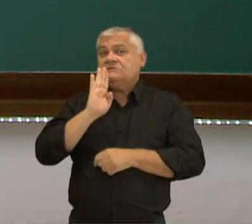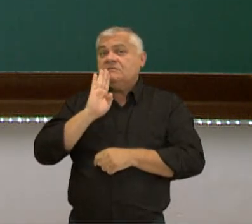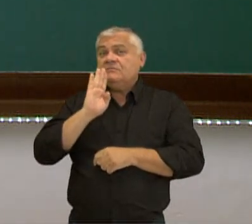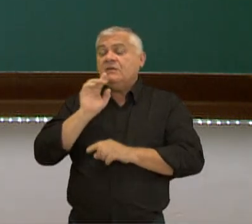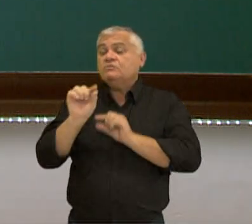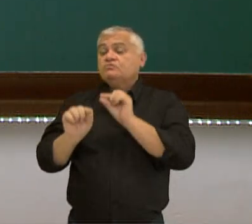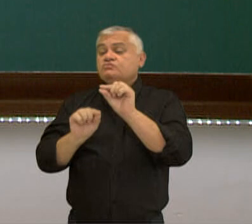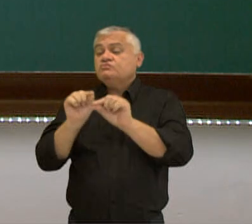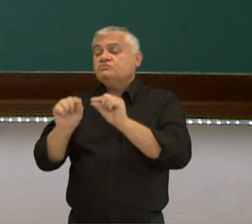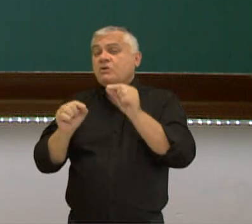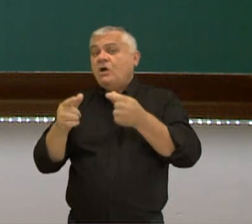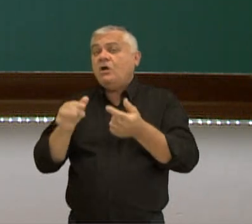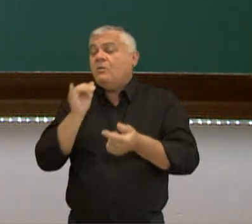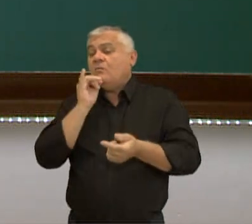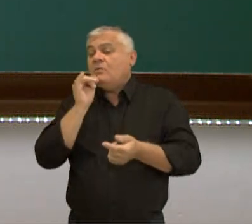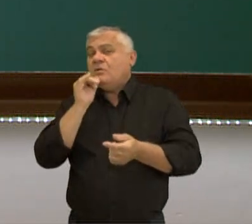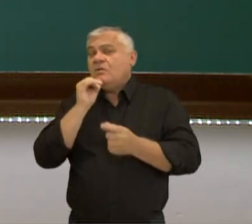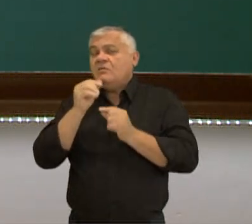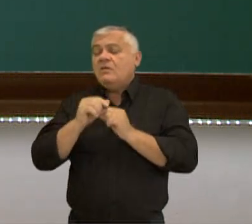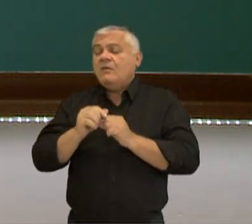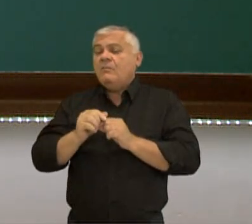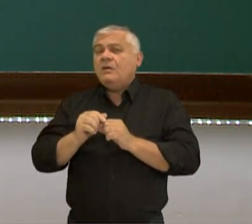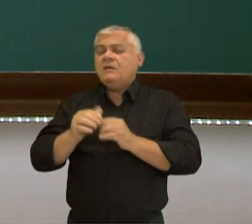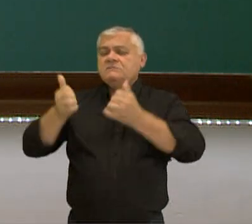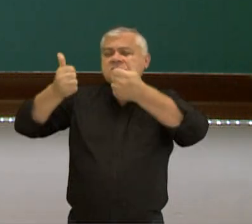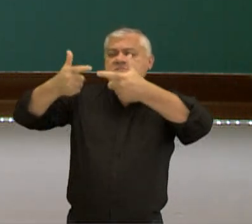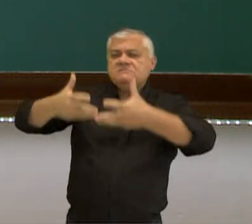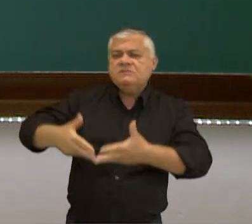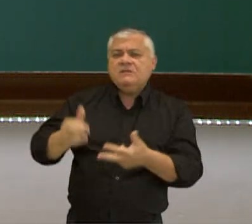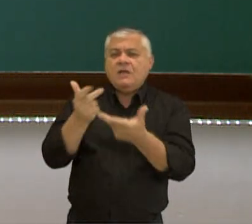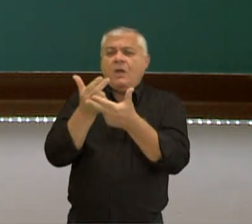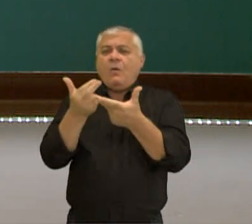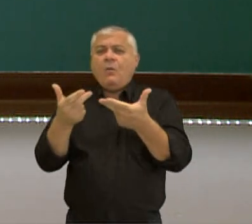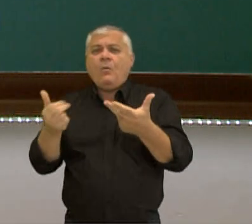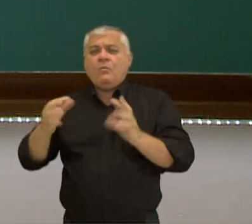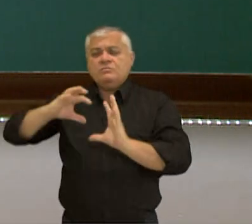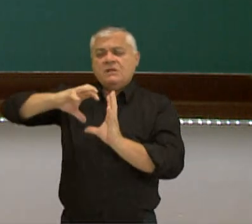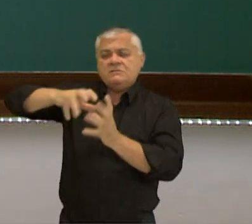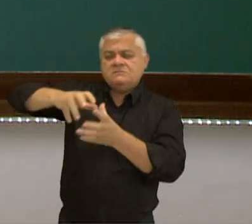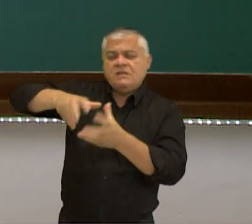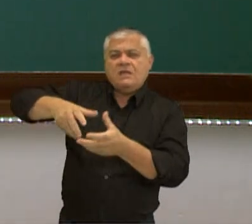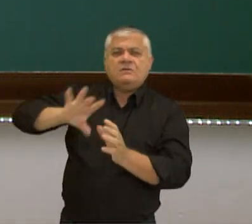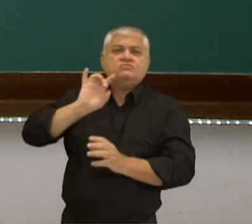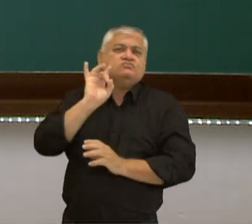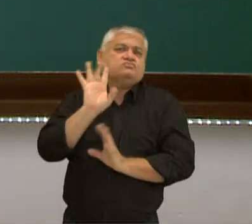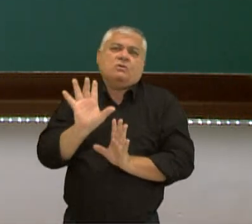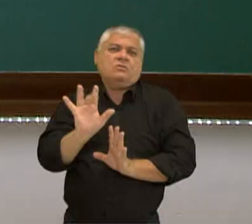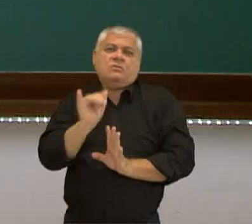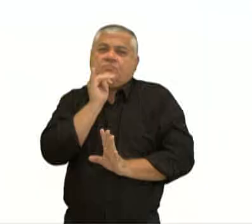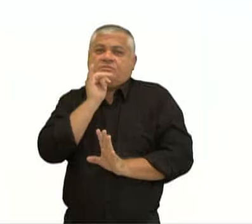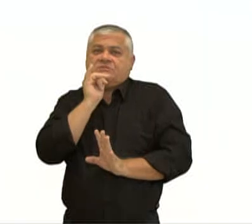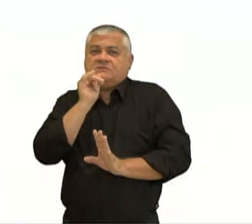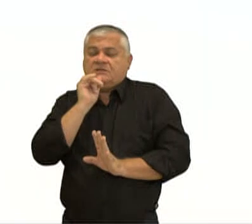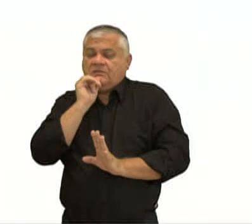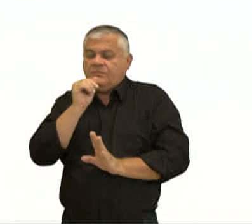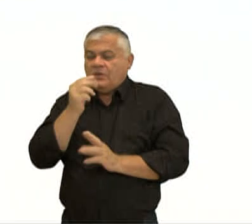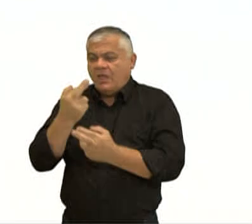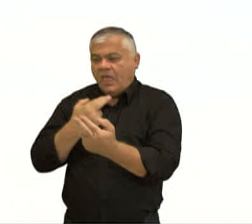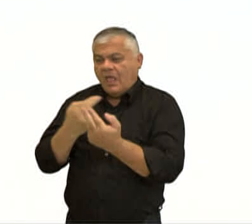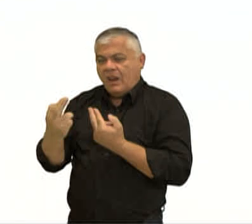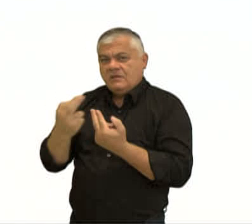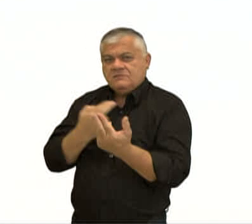para a descrição dos fenômenos terrestres e para a identificação da relação entre eles e